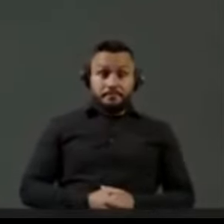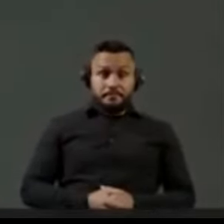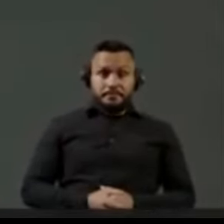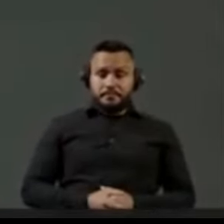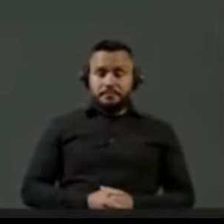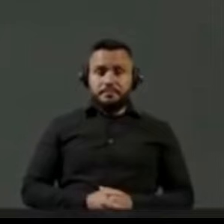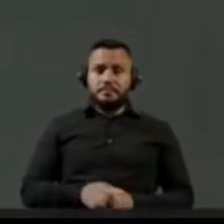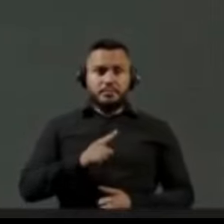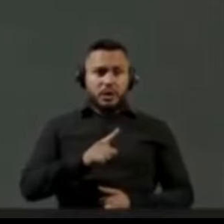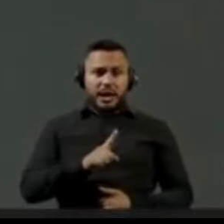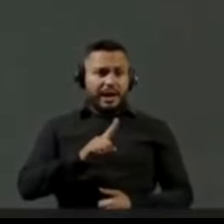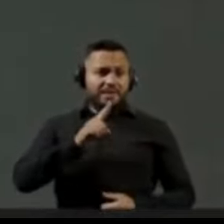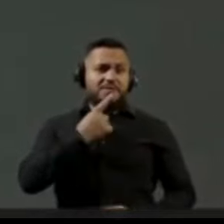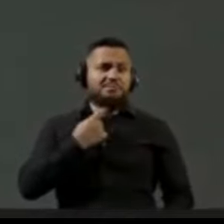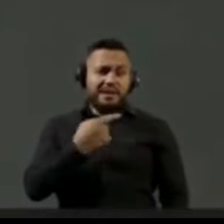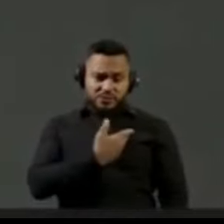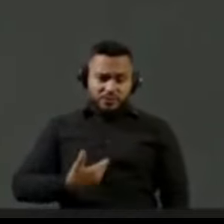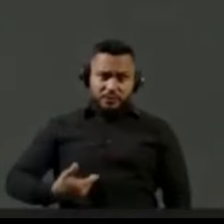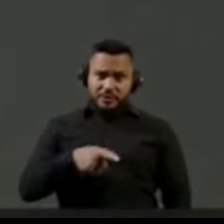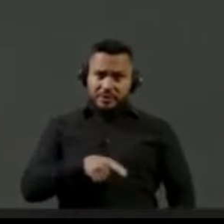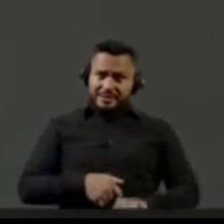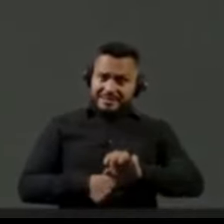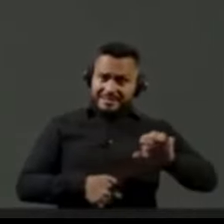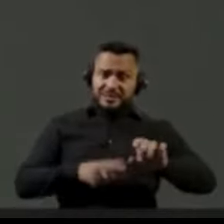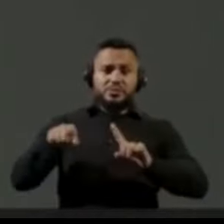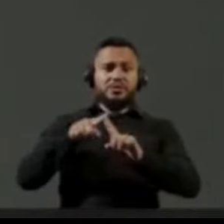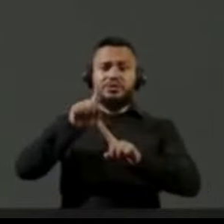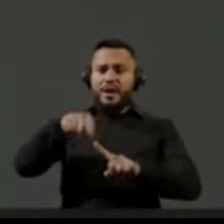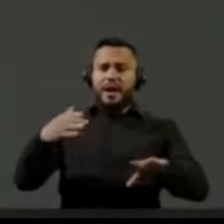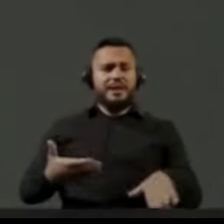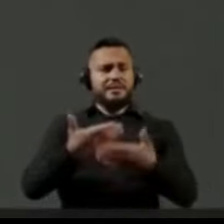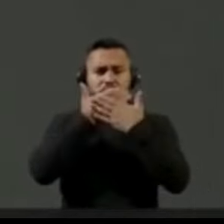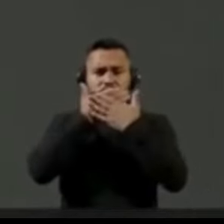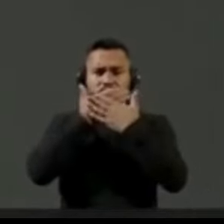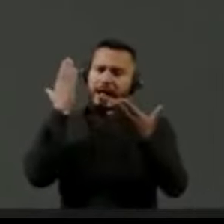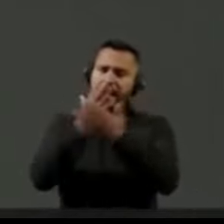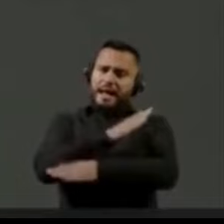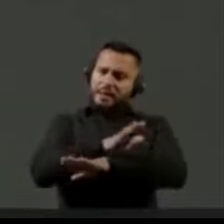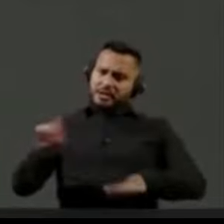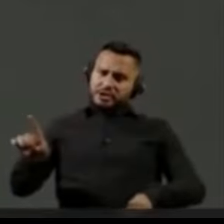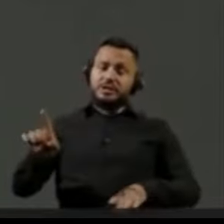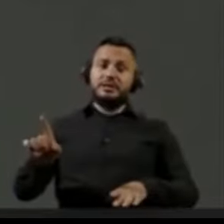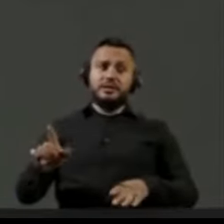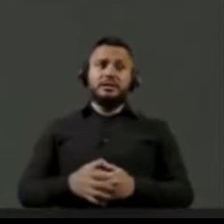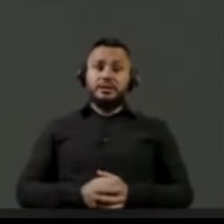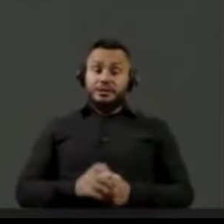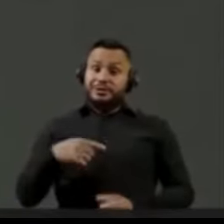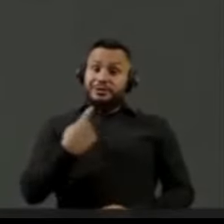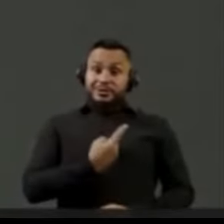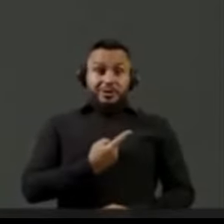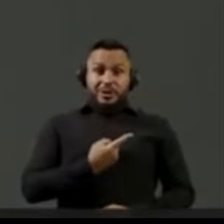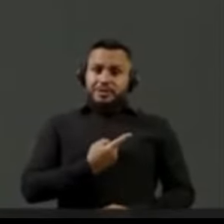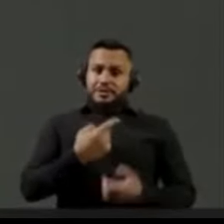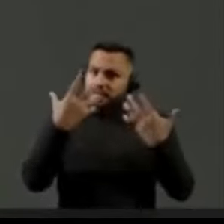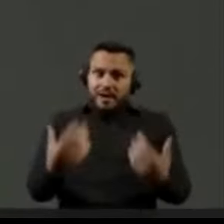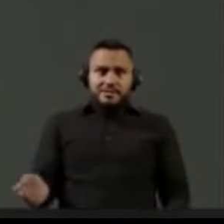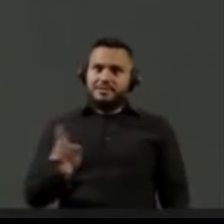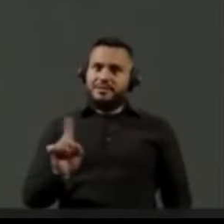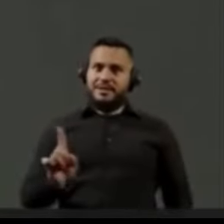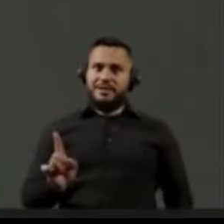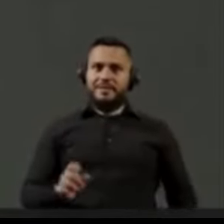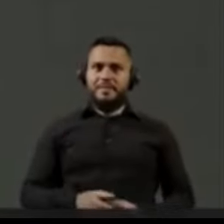da ação desse governo é realmente censurar e calar a direita e acabar com a oposição no país. O que nós não iremos deixar